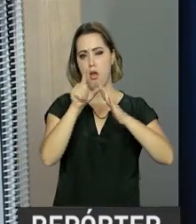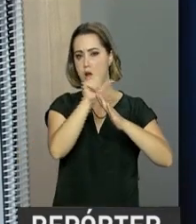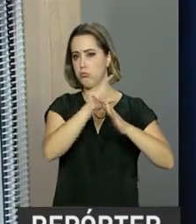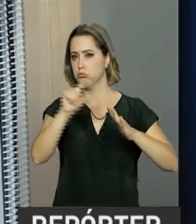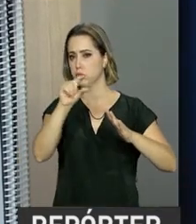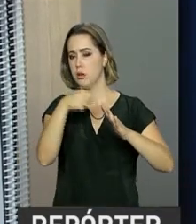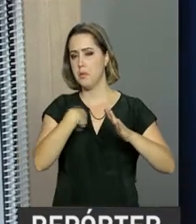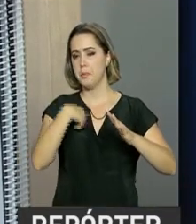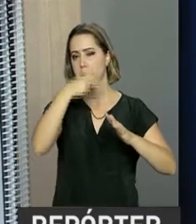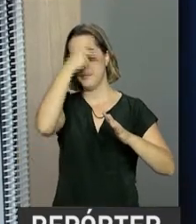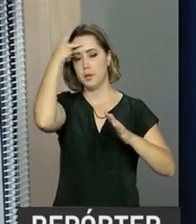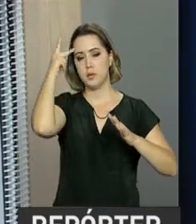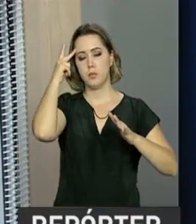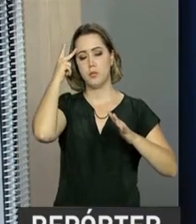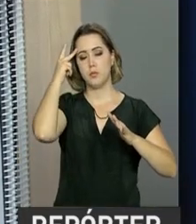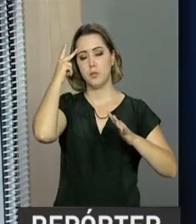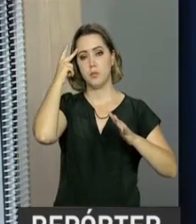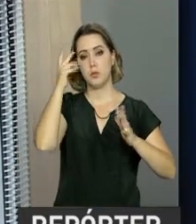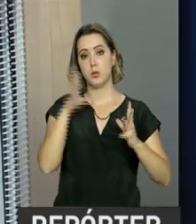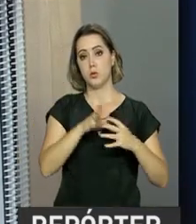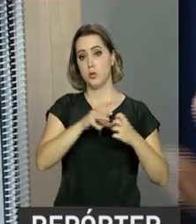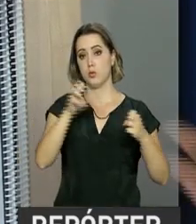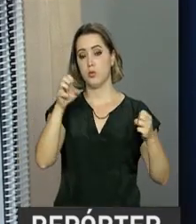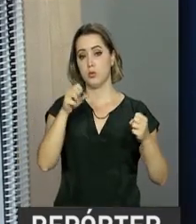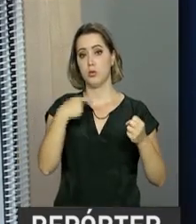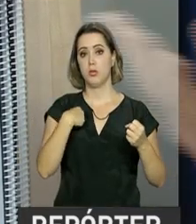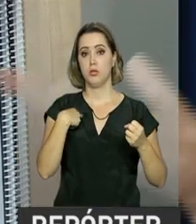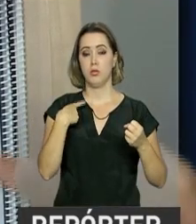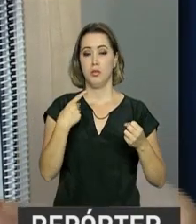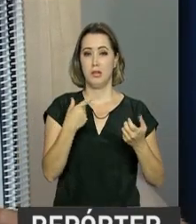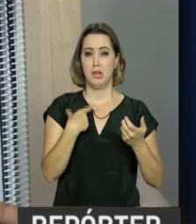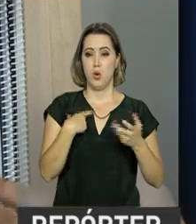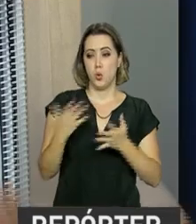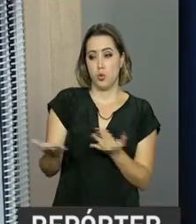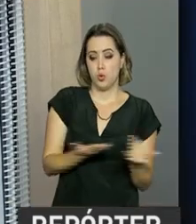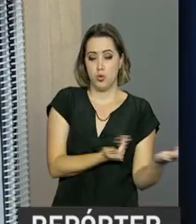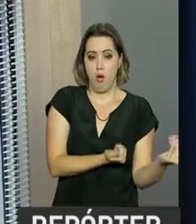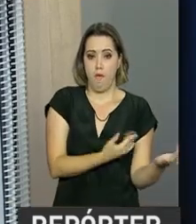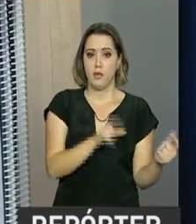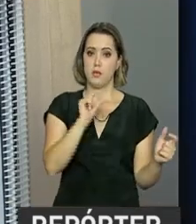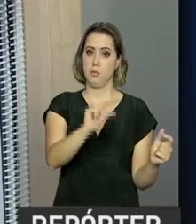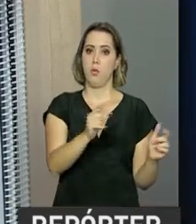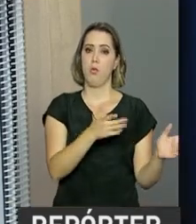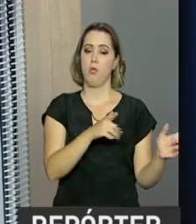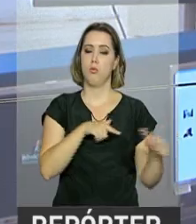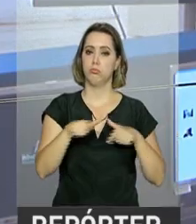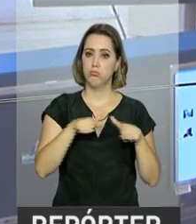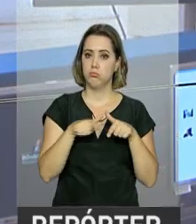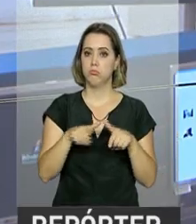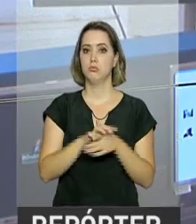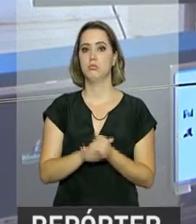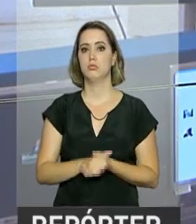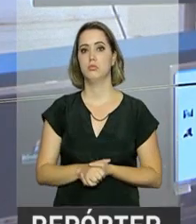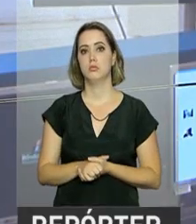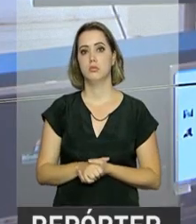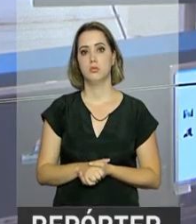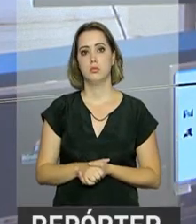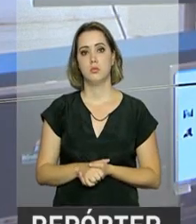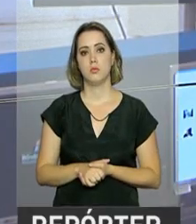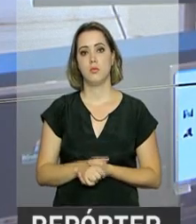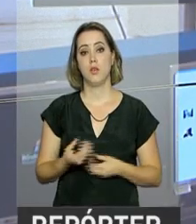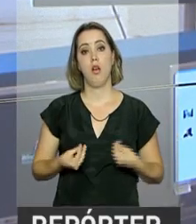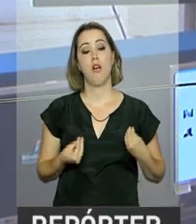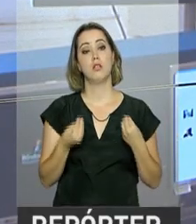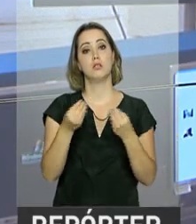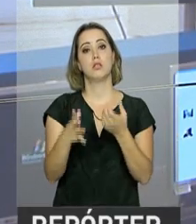população mais envelhecida a base encolhe ela não dáa e o topo alarga ela não dá conta de segurar para